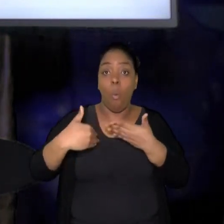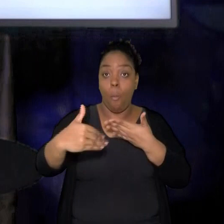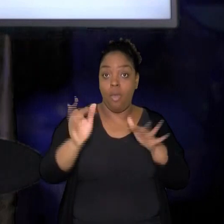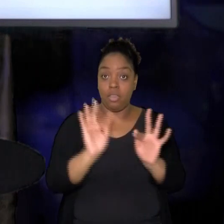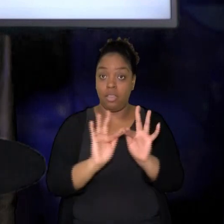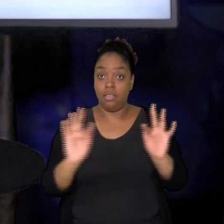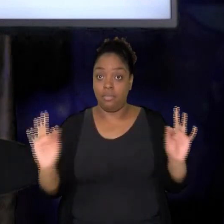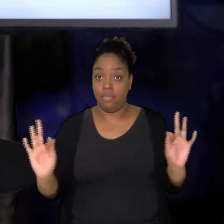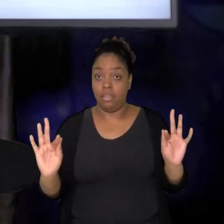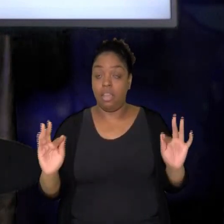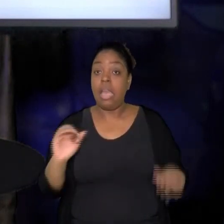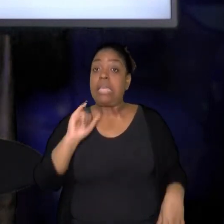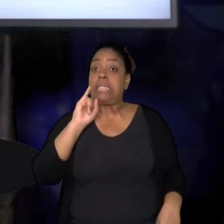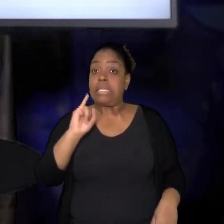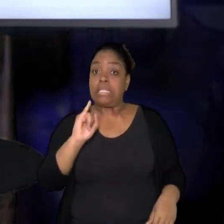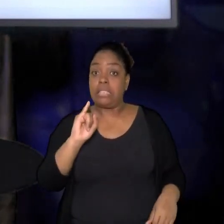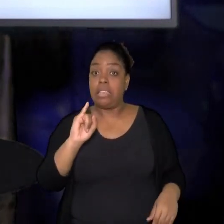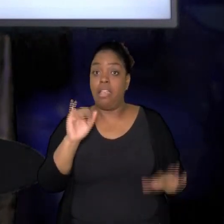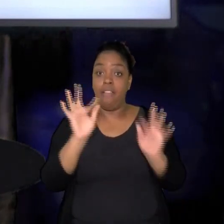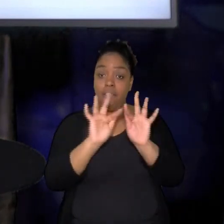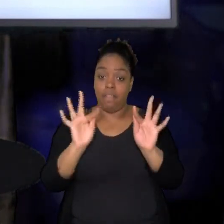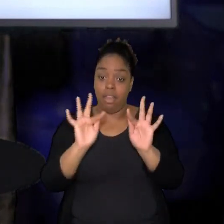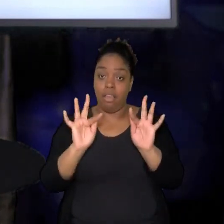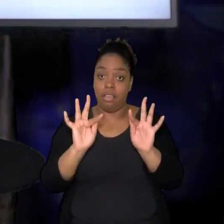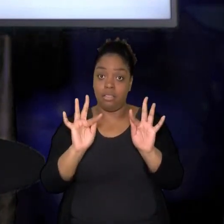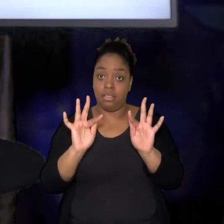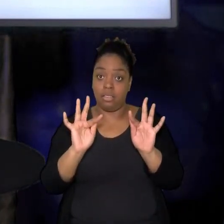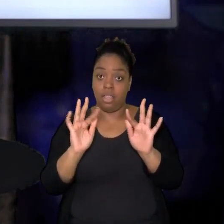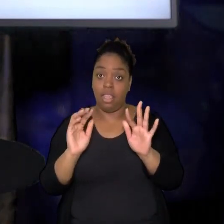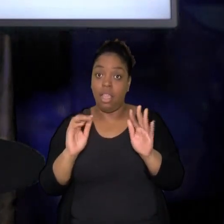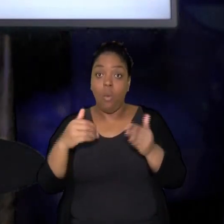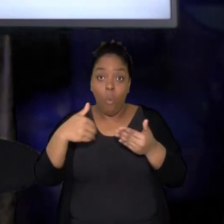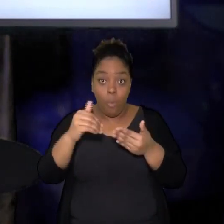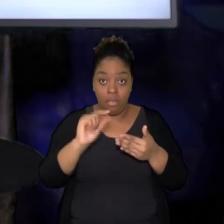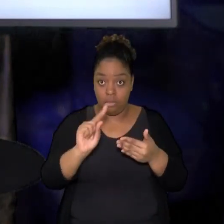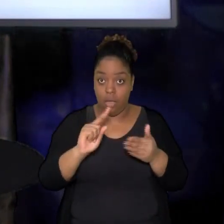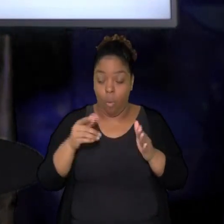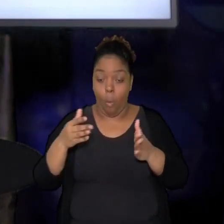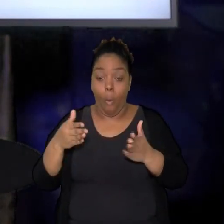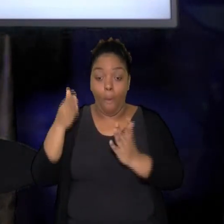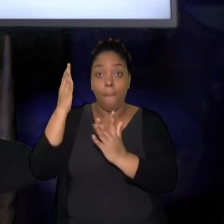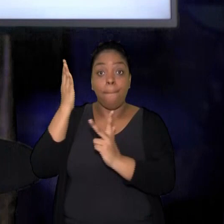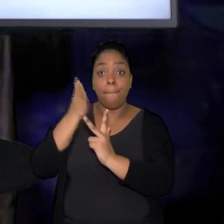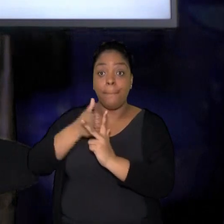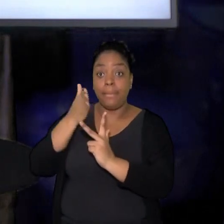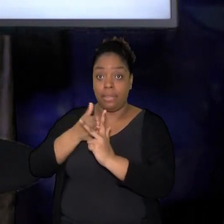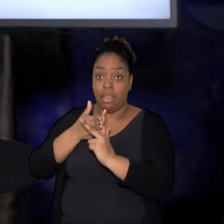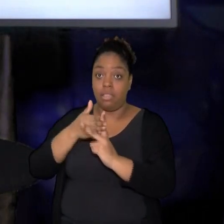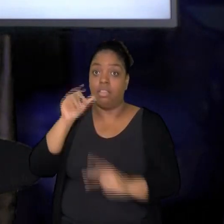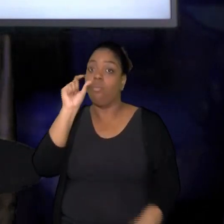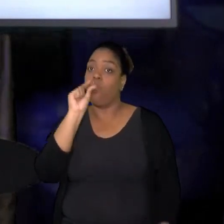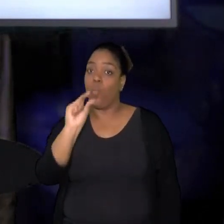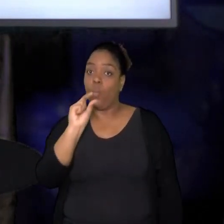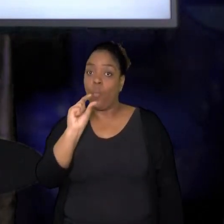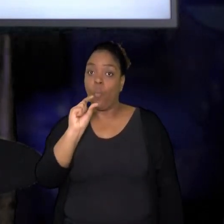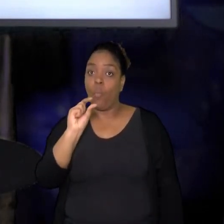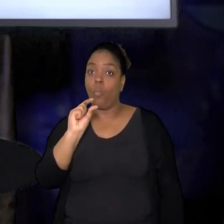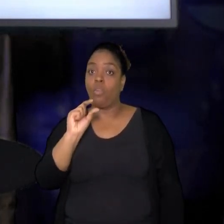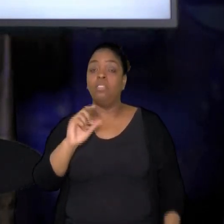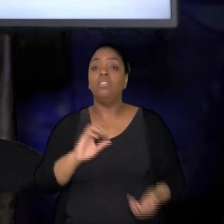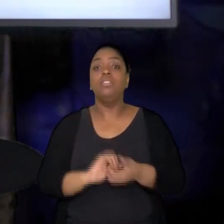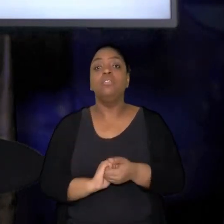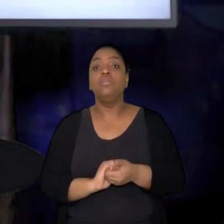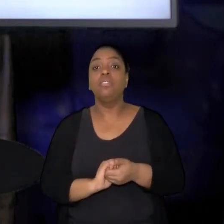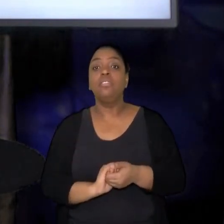para estivesse no meio da frase, ela seria minúscula. Já a